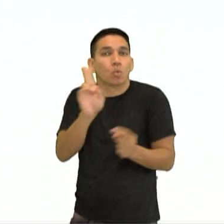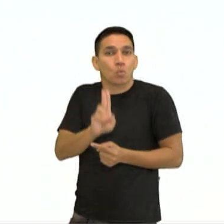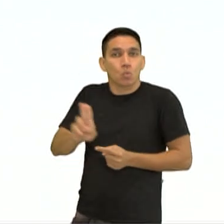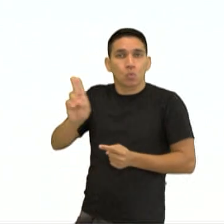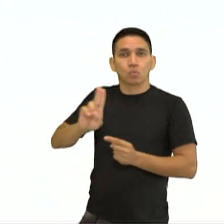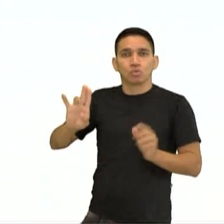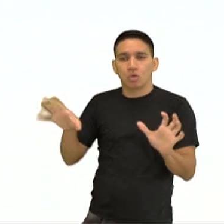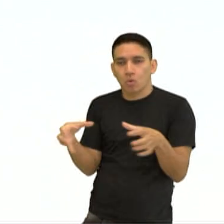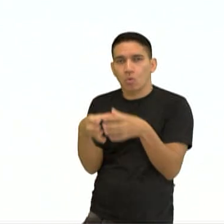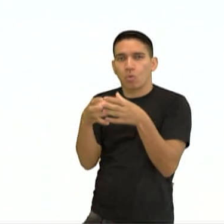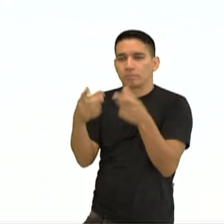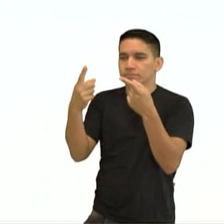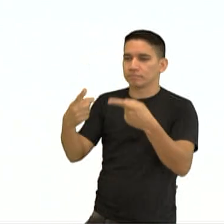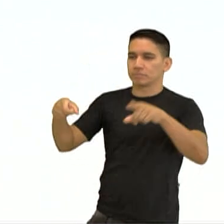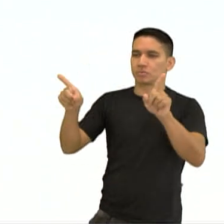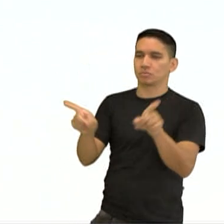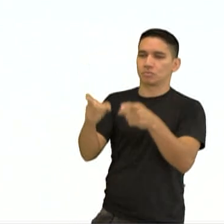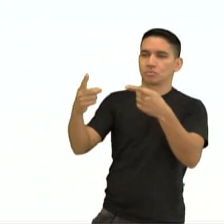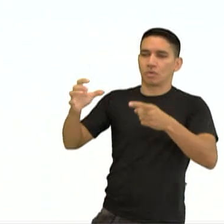orquestra.